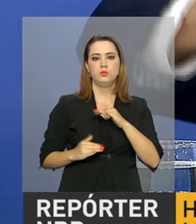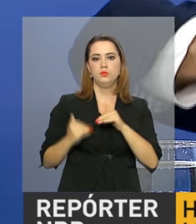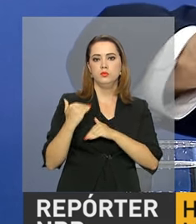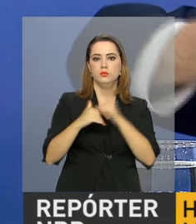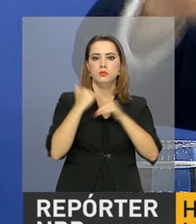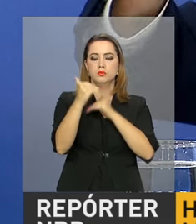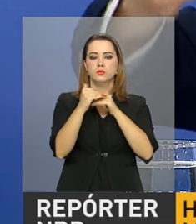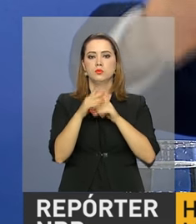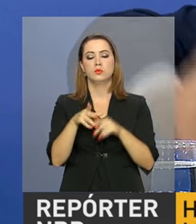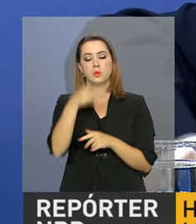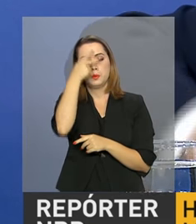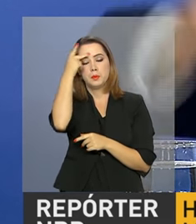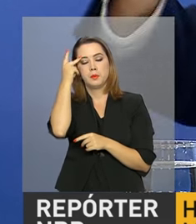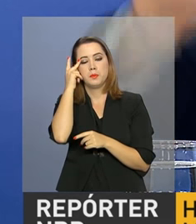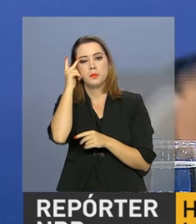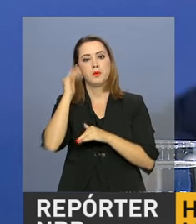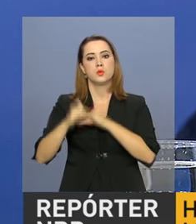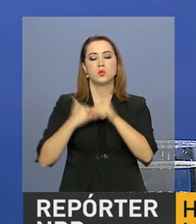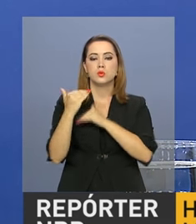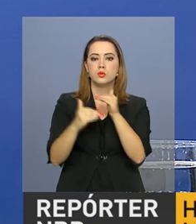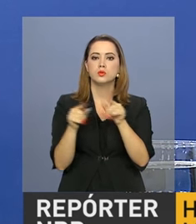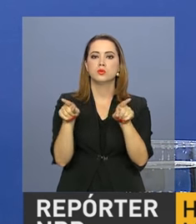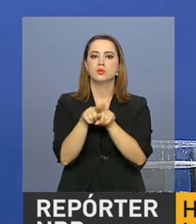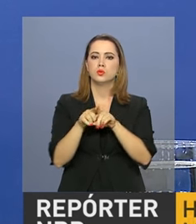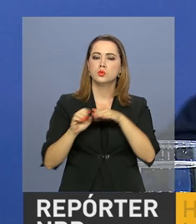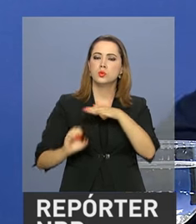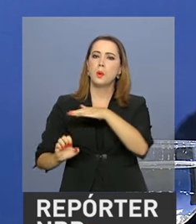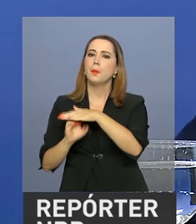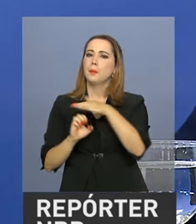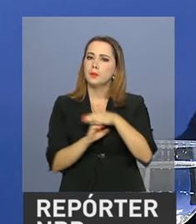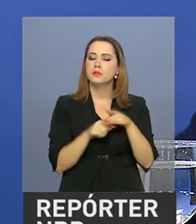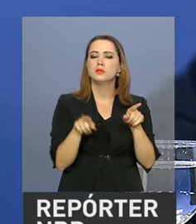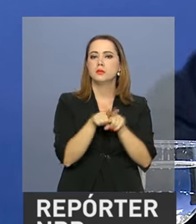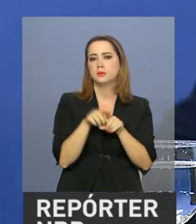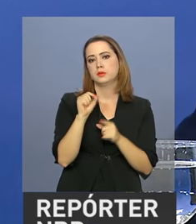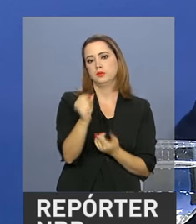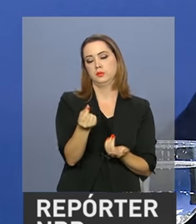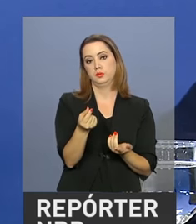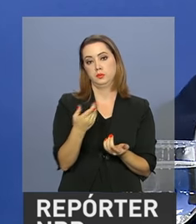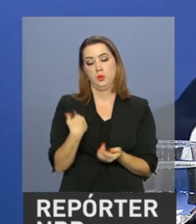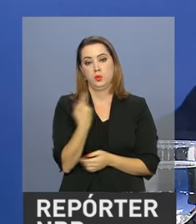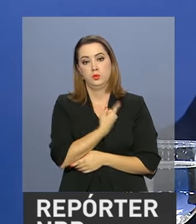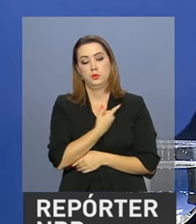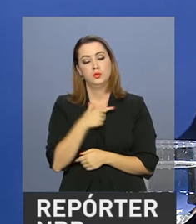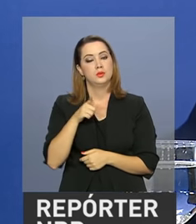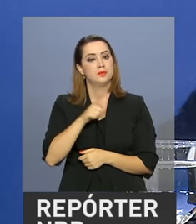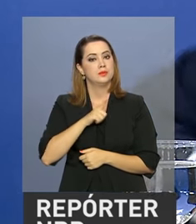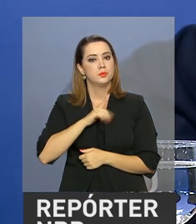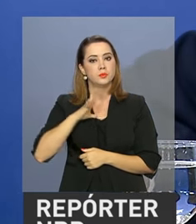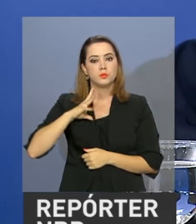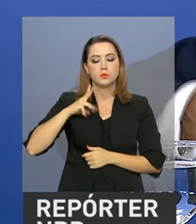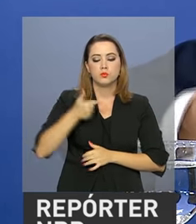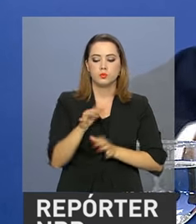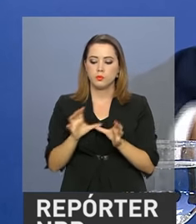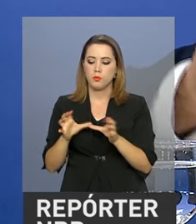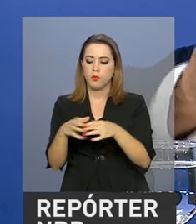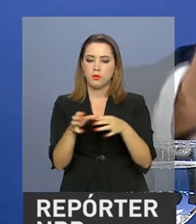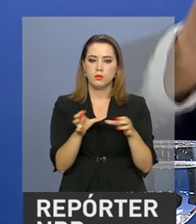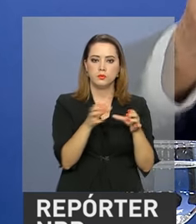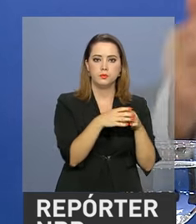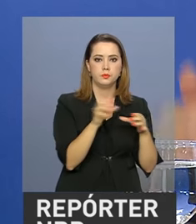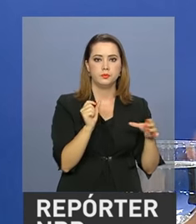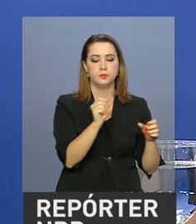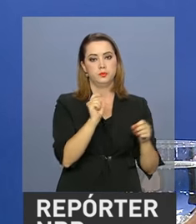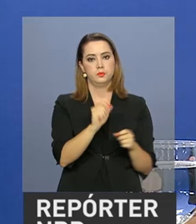consumidor sobe, dos serviços e do comércio. Então, nós temos todos os setores da economia com